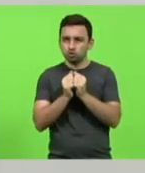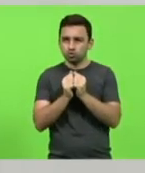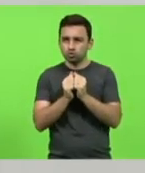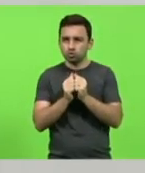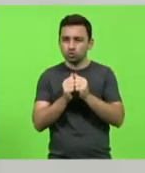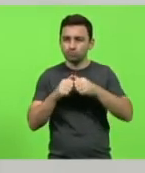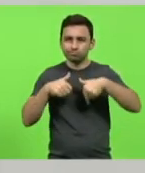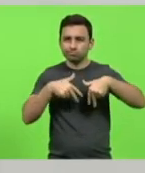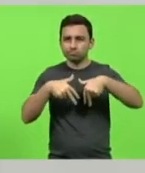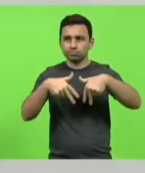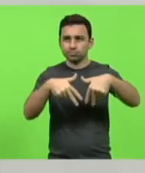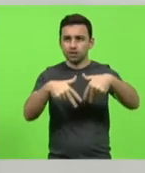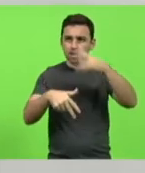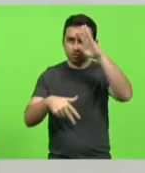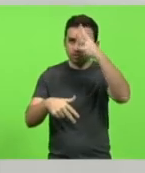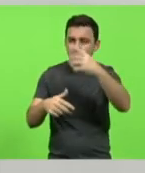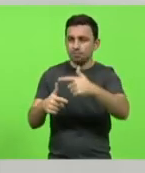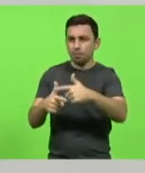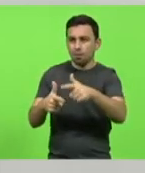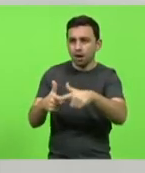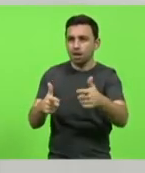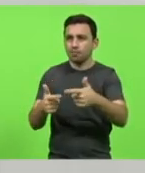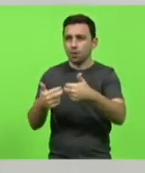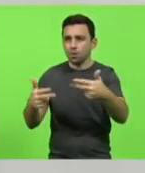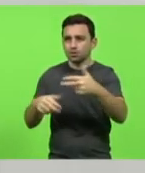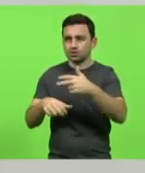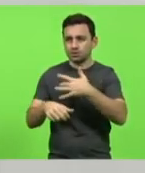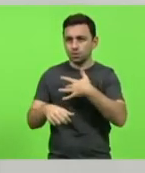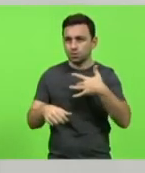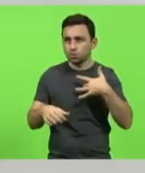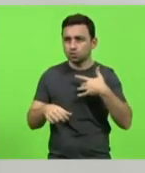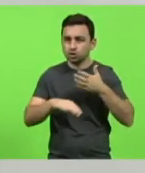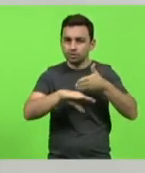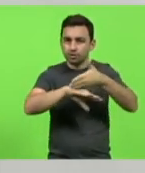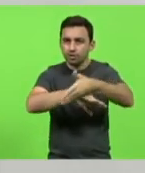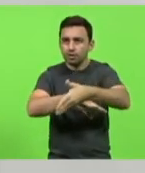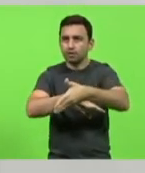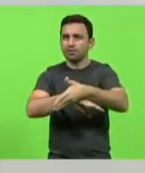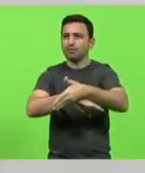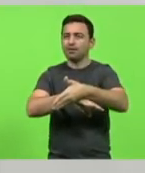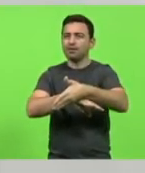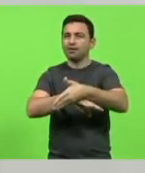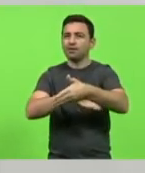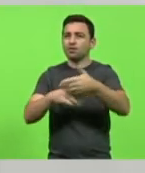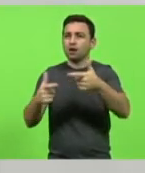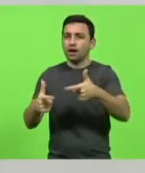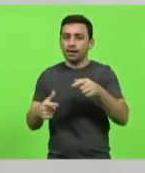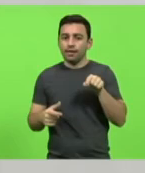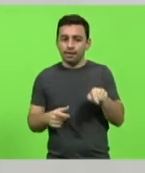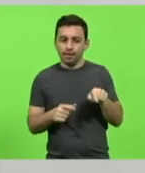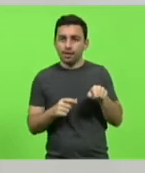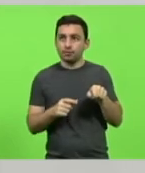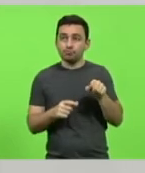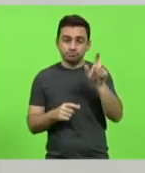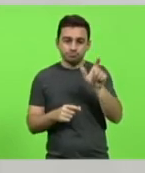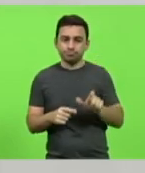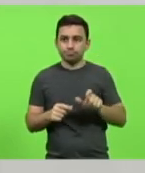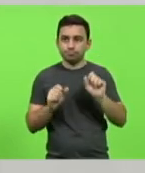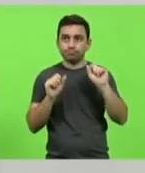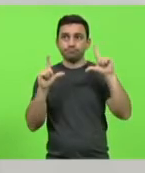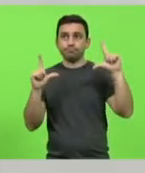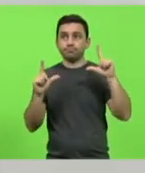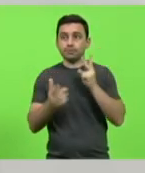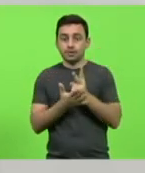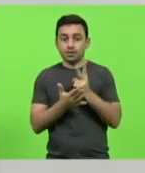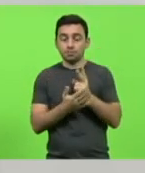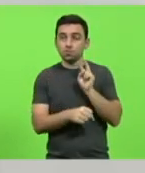para resolver uma questão de saúde ou acessar um serviço qualquer, ele já está em alerta para garantir os